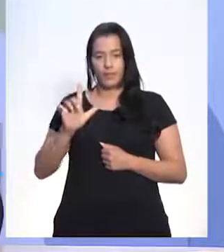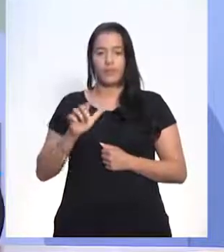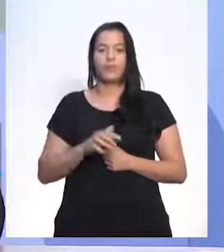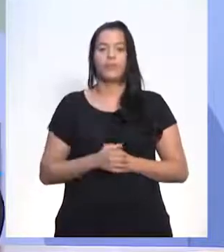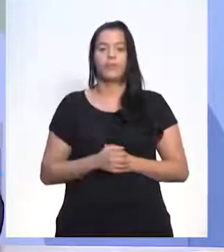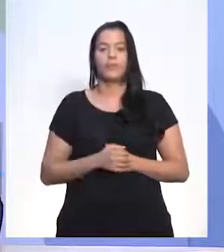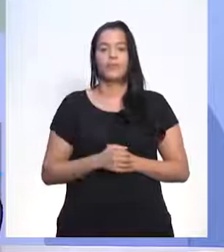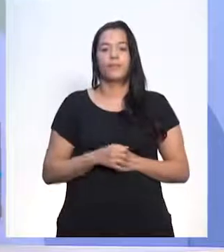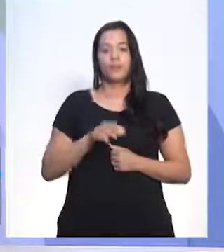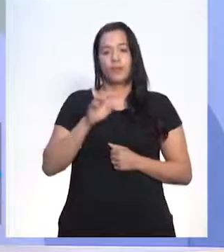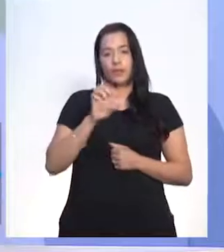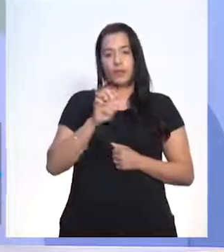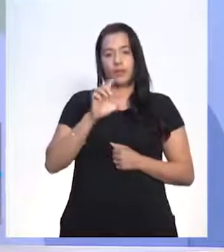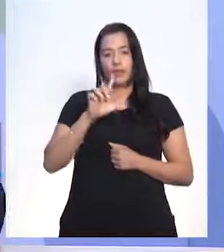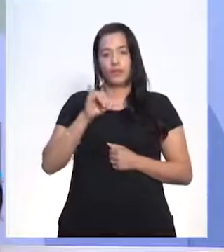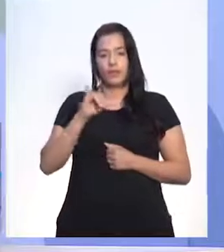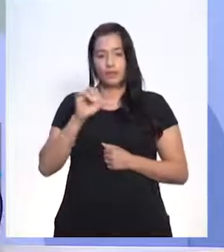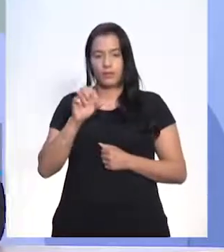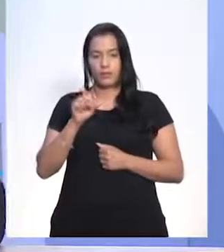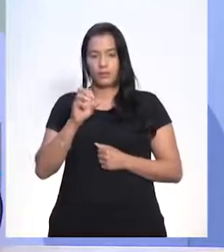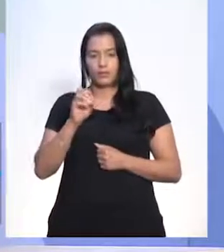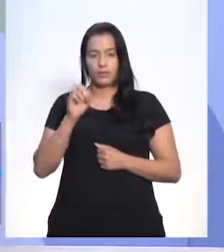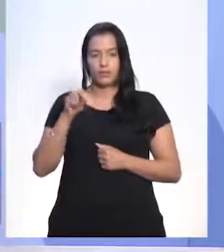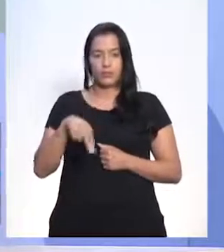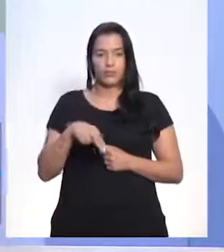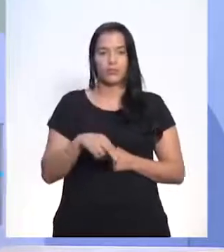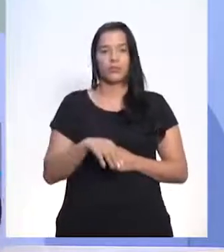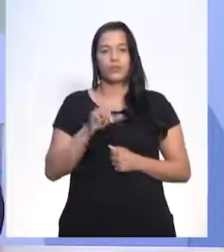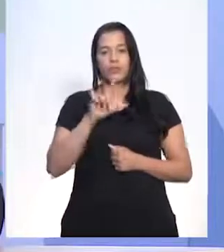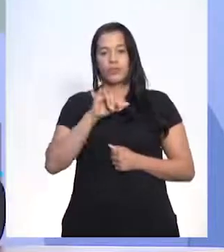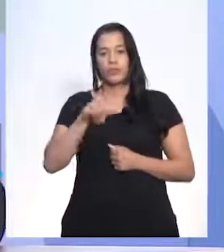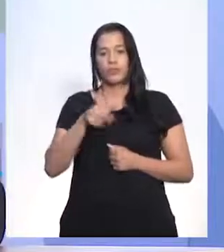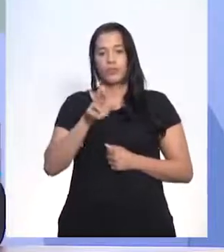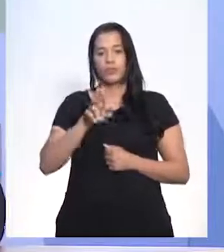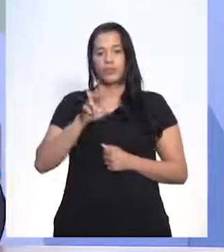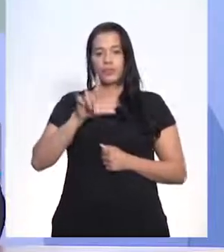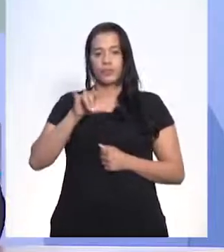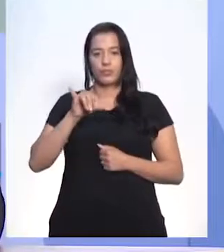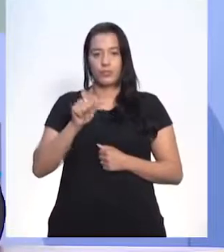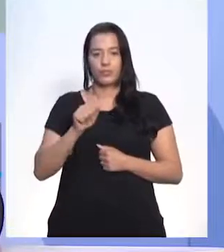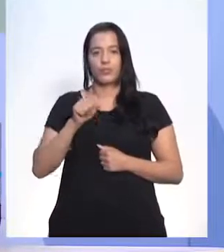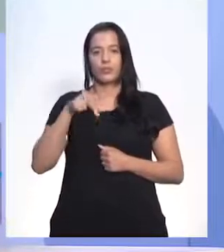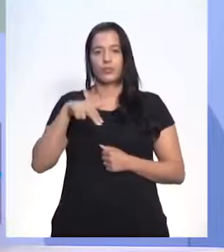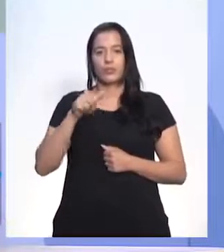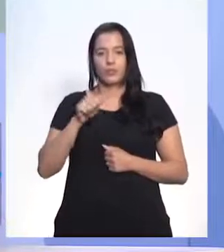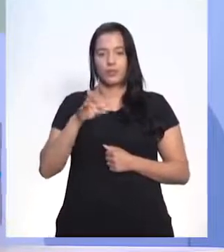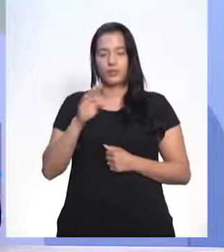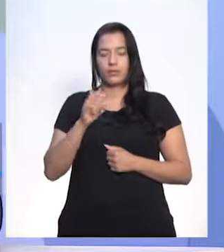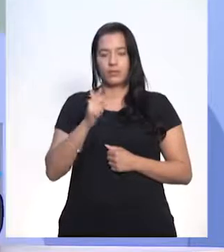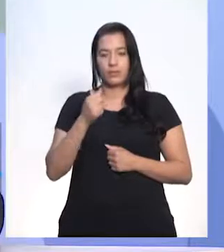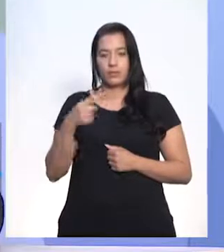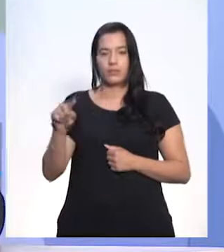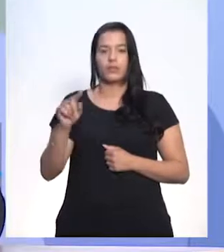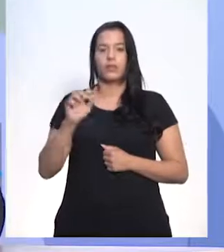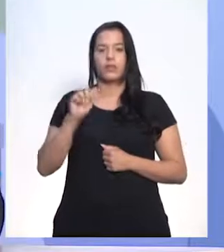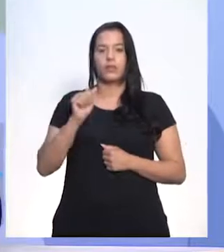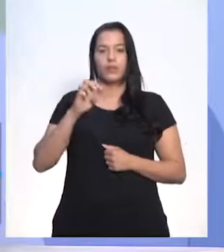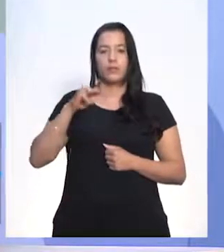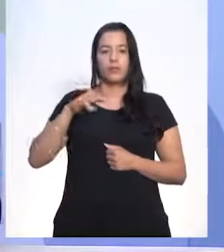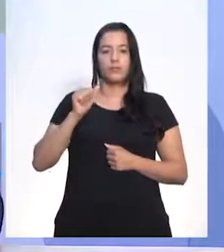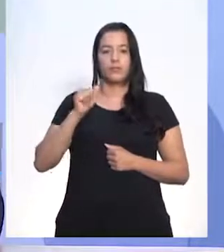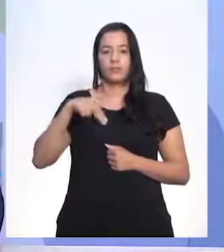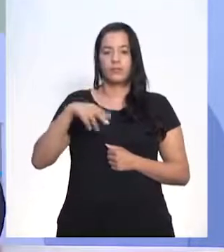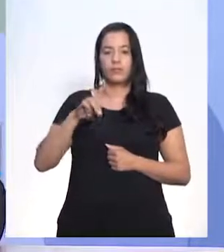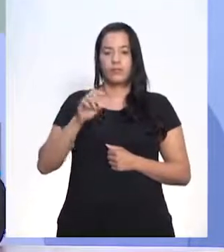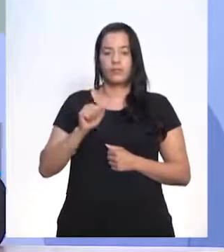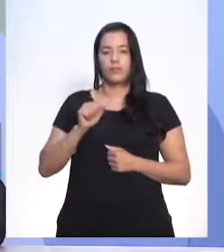toda. O Ellinson, Isabela também tinha umas 2. Júlia, Giúlia, Natan, Larissa, Amanda,